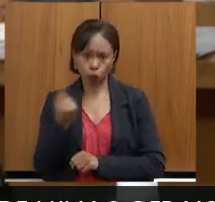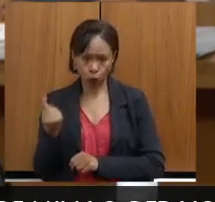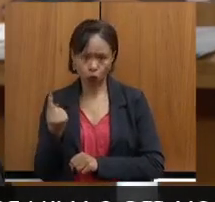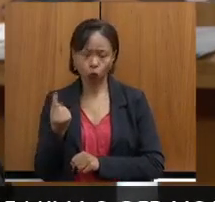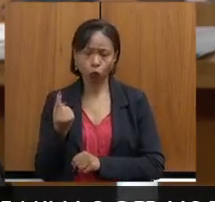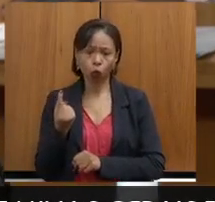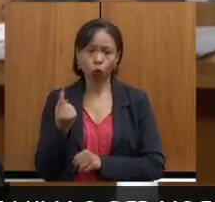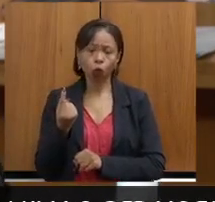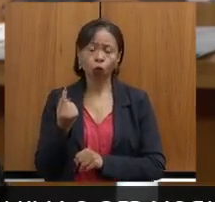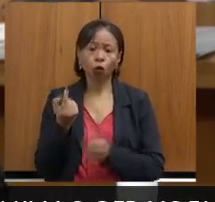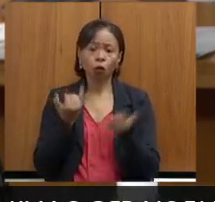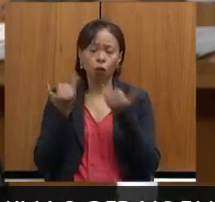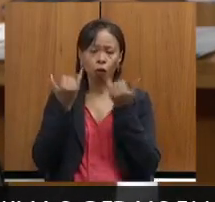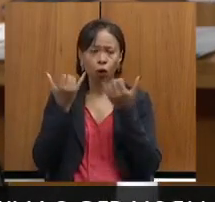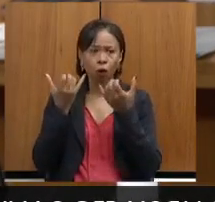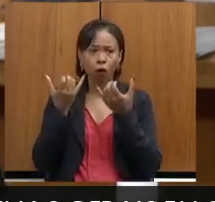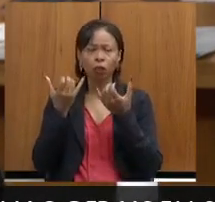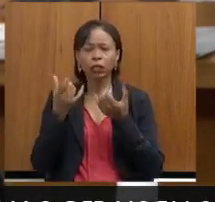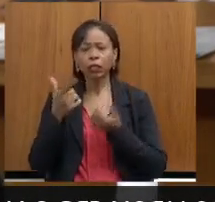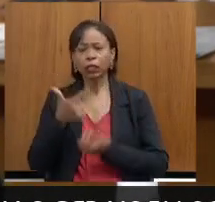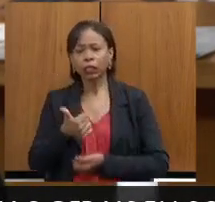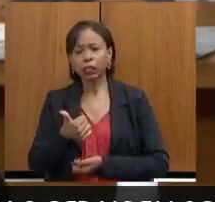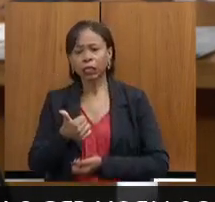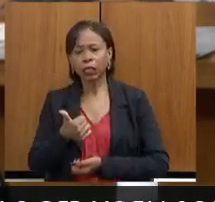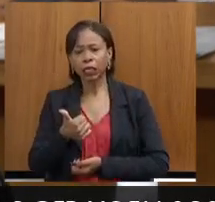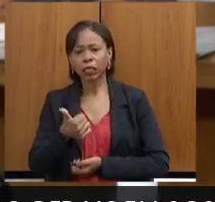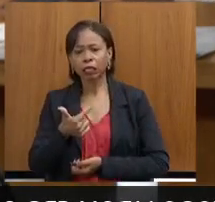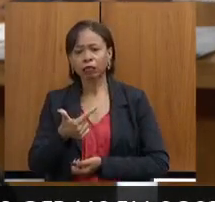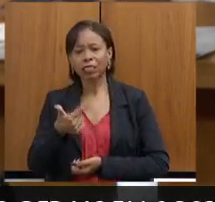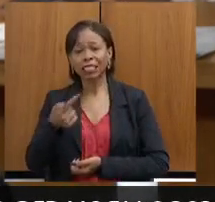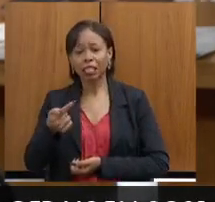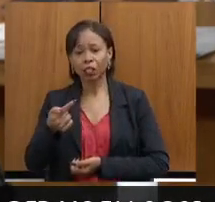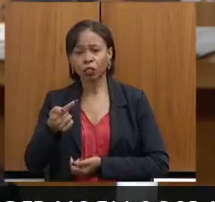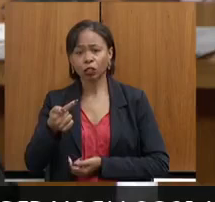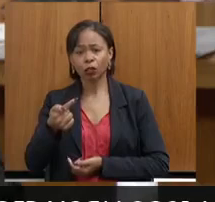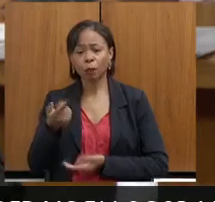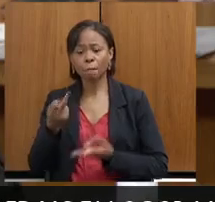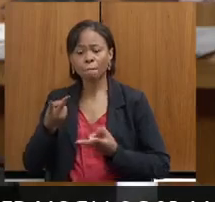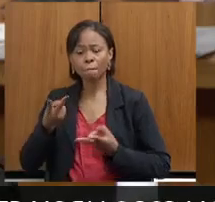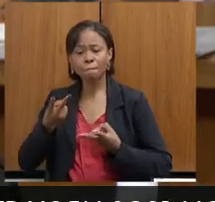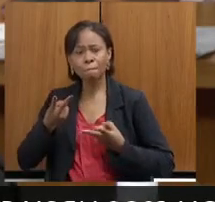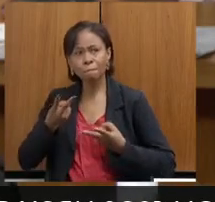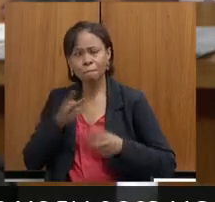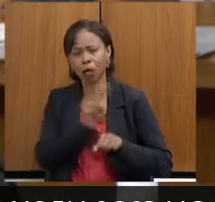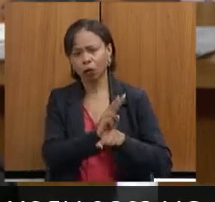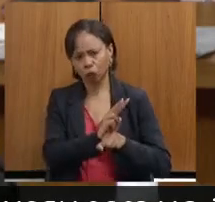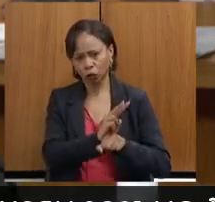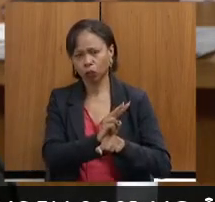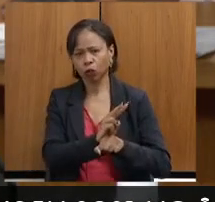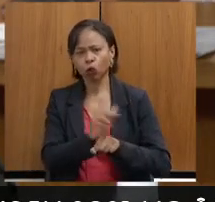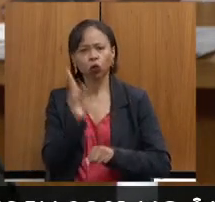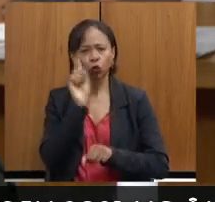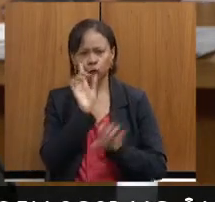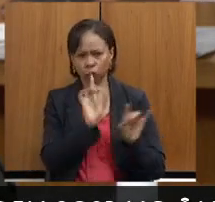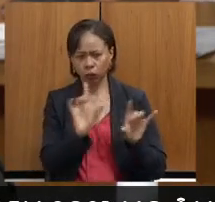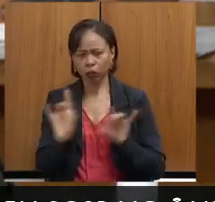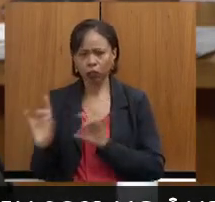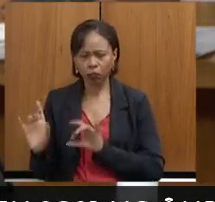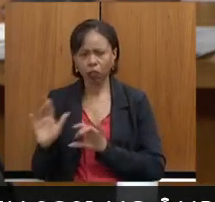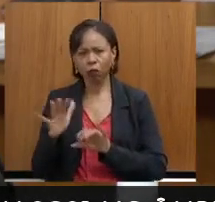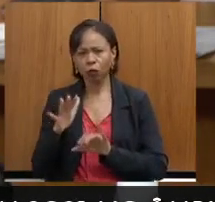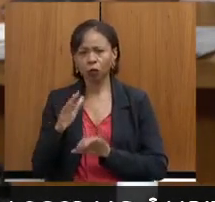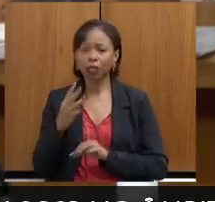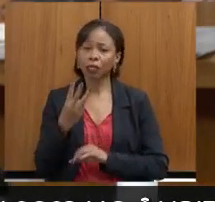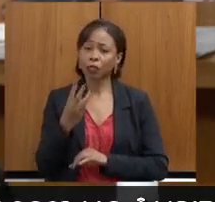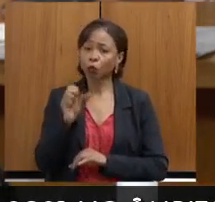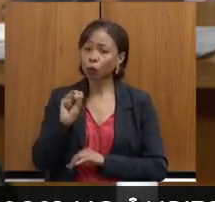uma média de 127 medidas protetivas por dia é o que equivale aí para esse ano mais